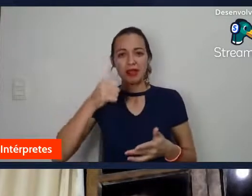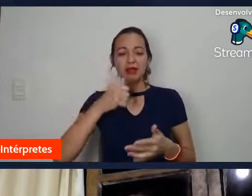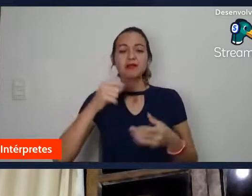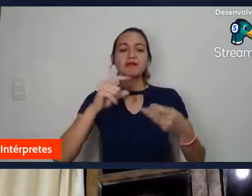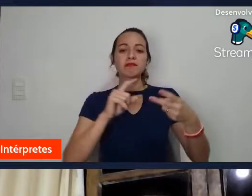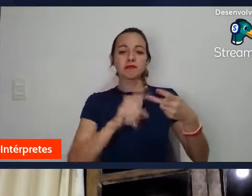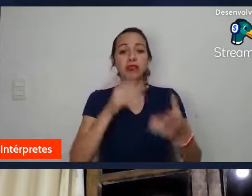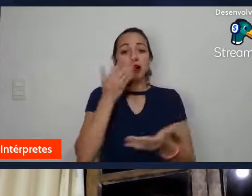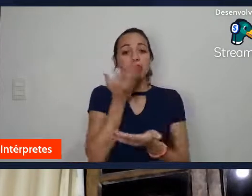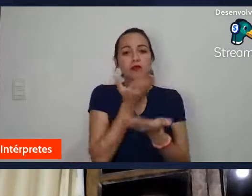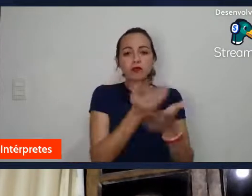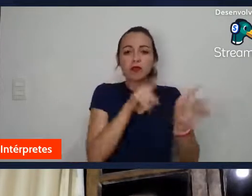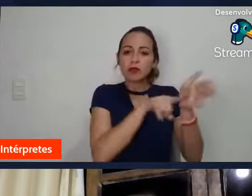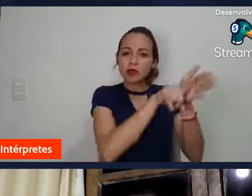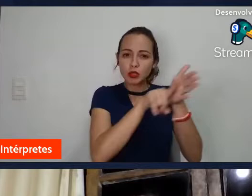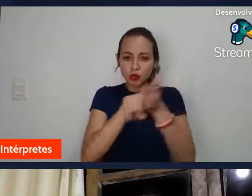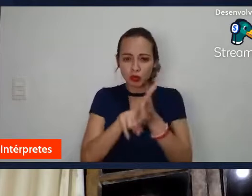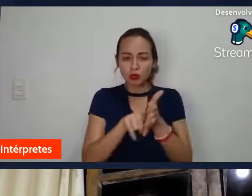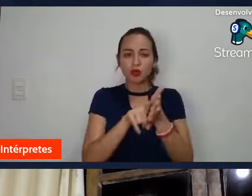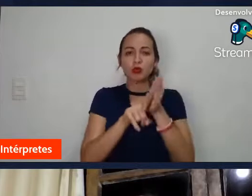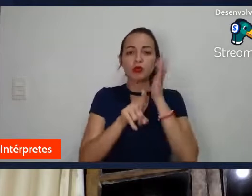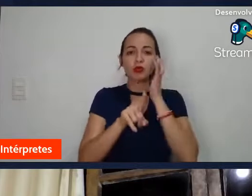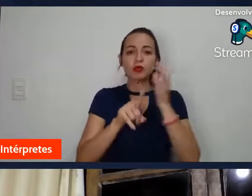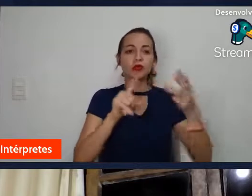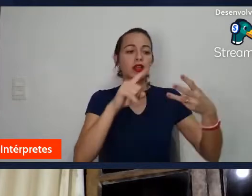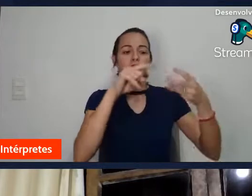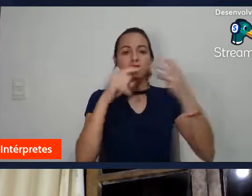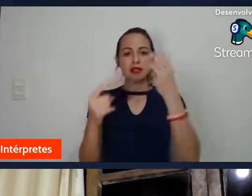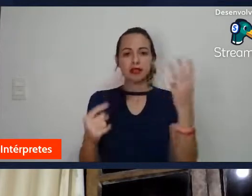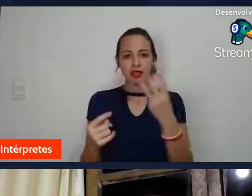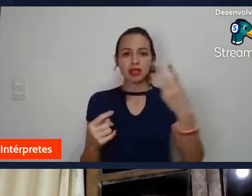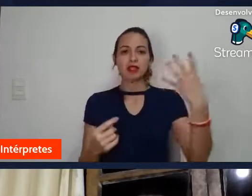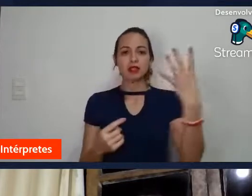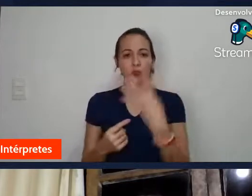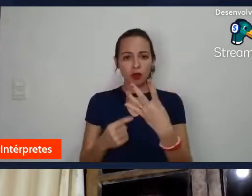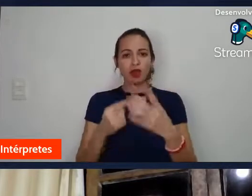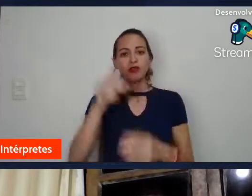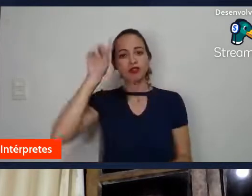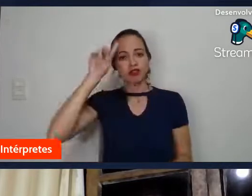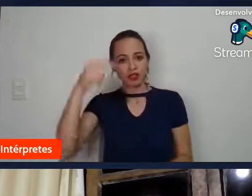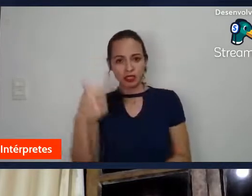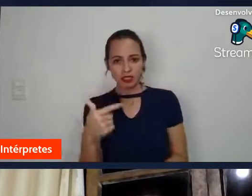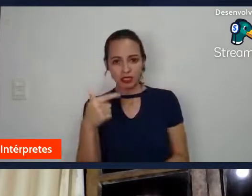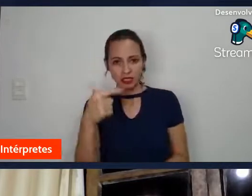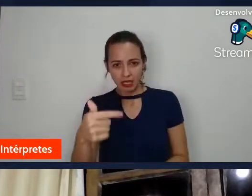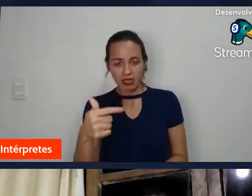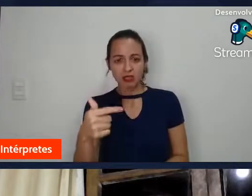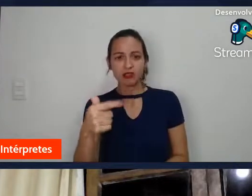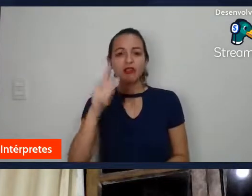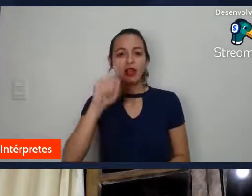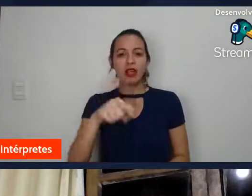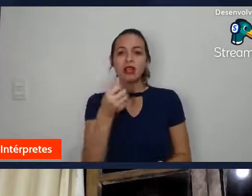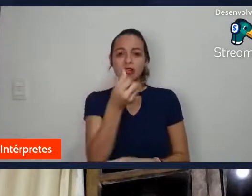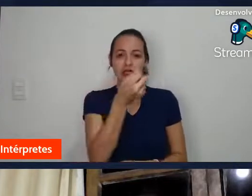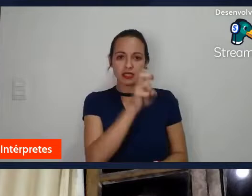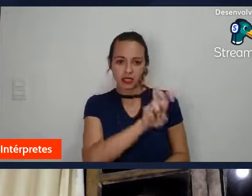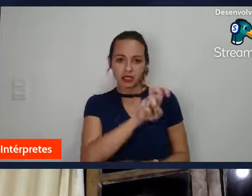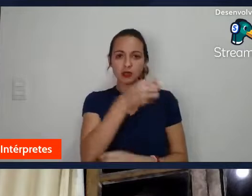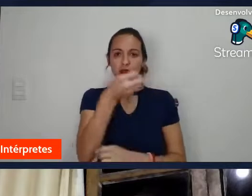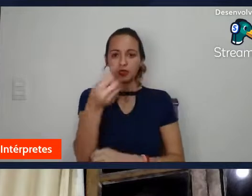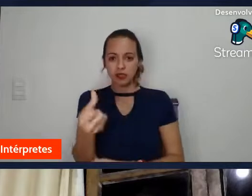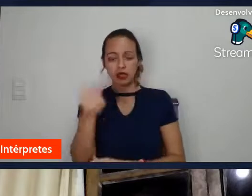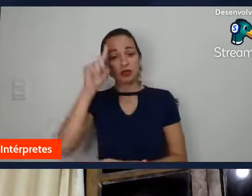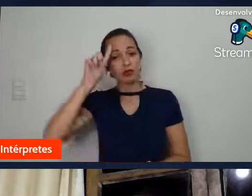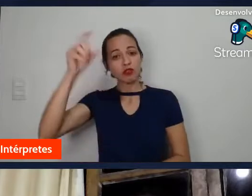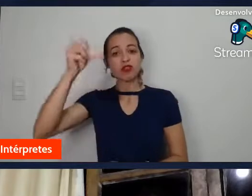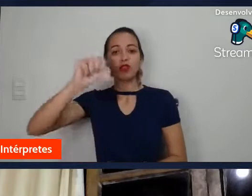estudo dos eixos 3 e 4, no dia 7 de junho, os eixos 5 e 6, e no dia 9 de